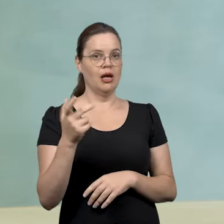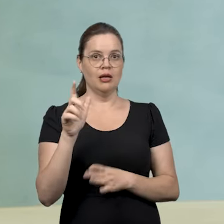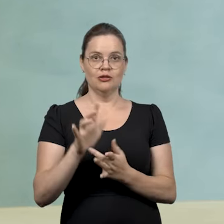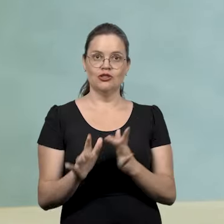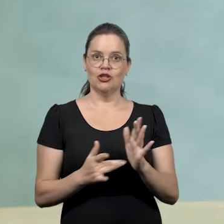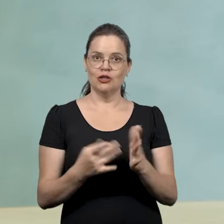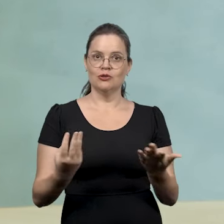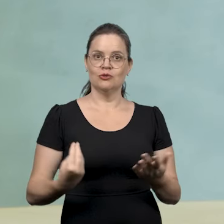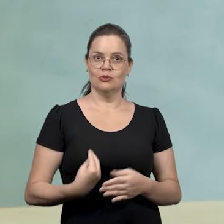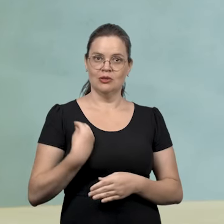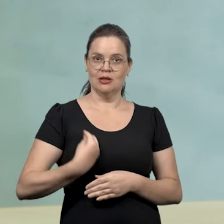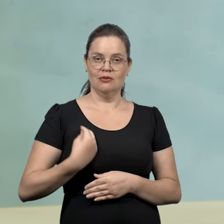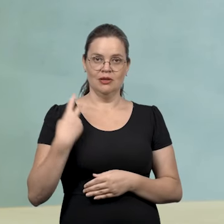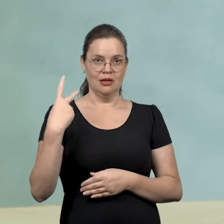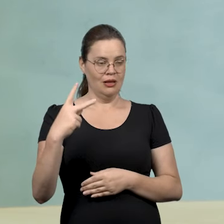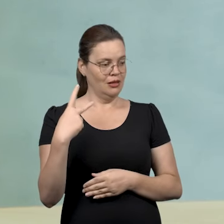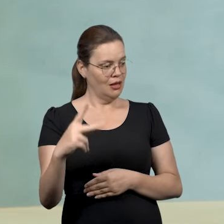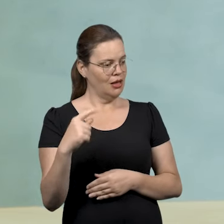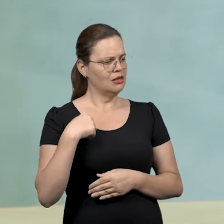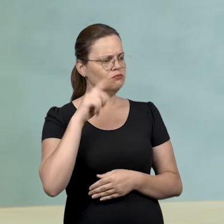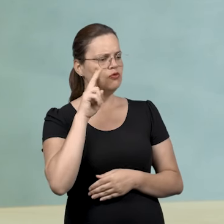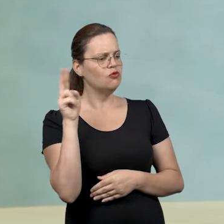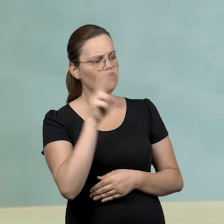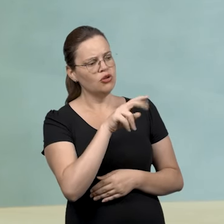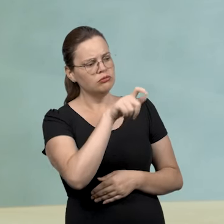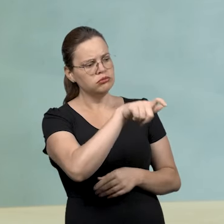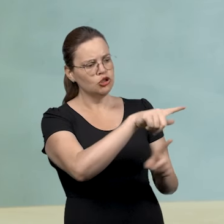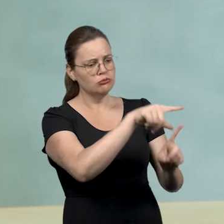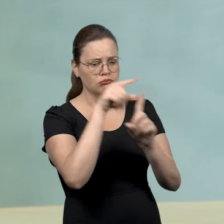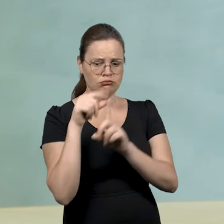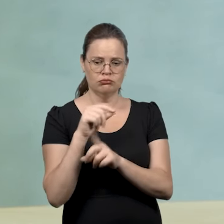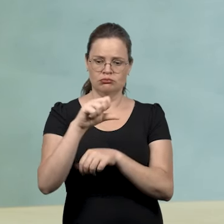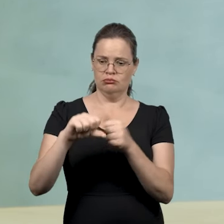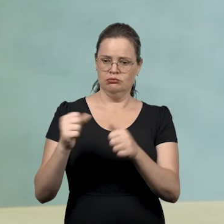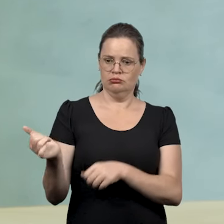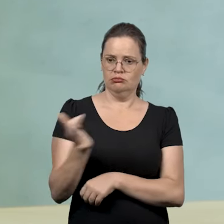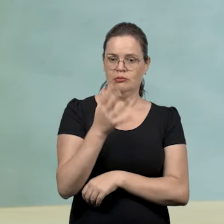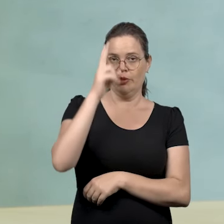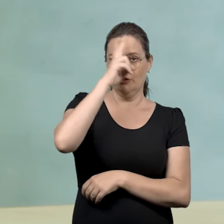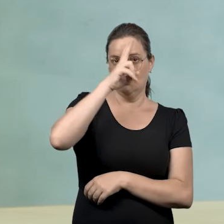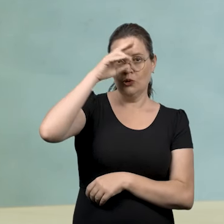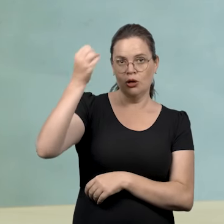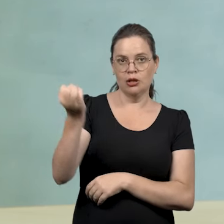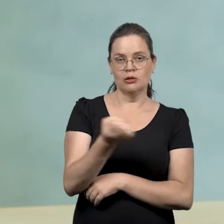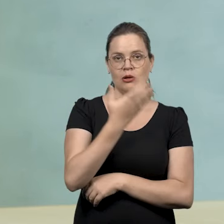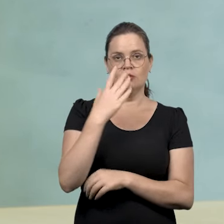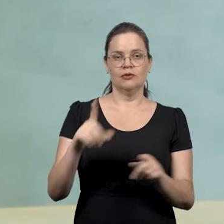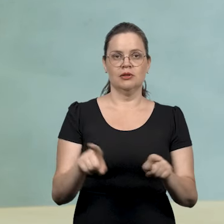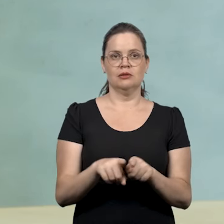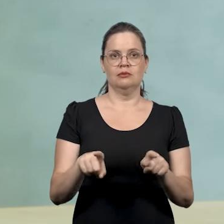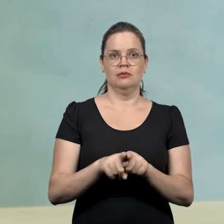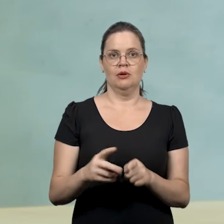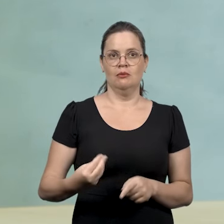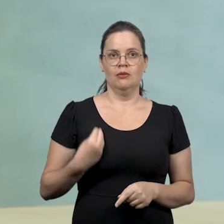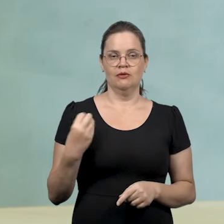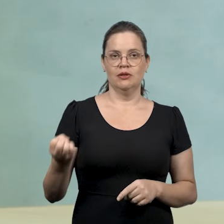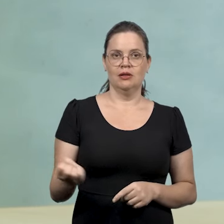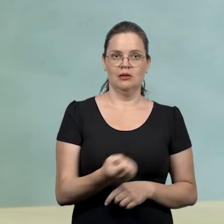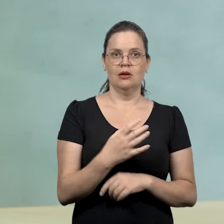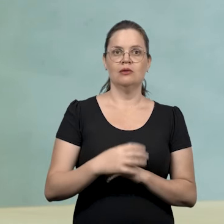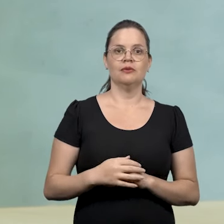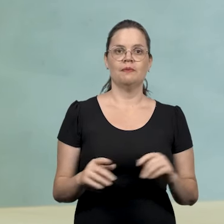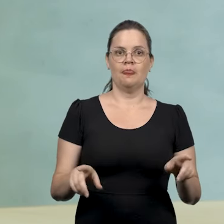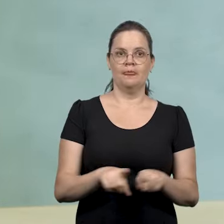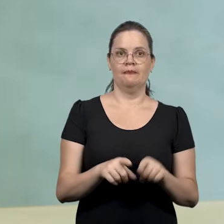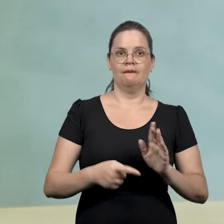a transformação, ela inclui esses e traz uma nova história e uma nova forma de vida, né? Nos mostra que